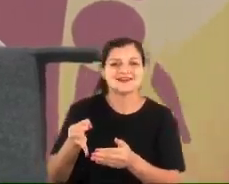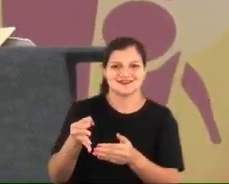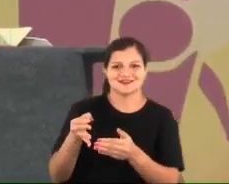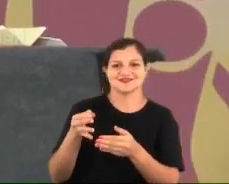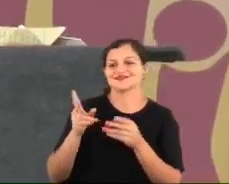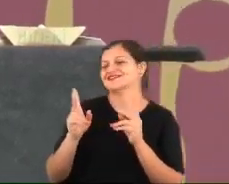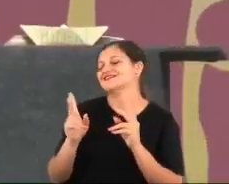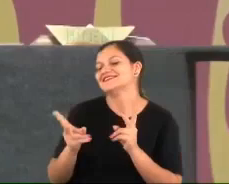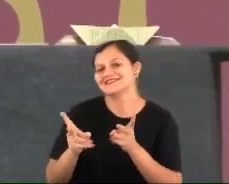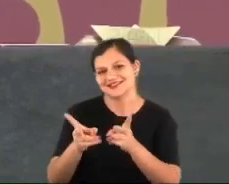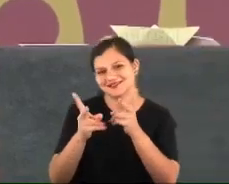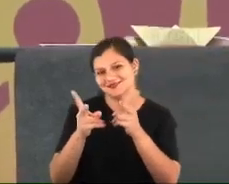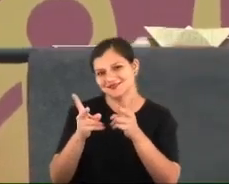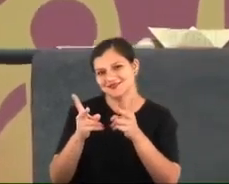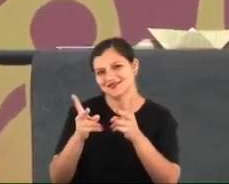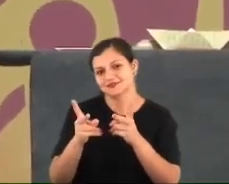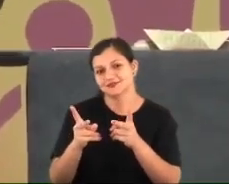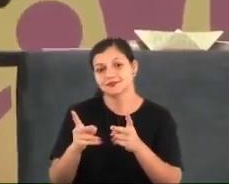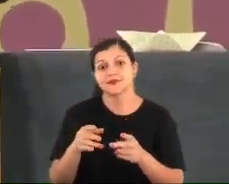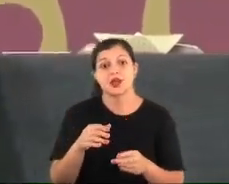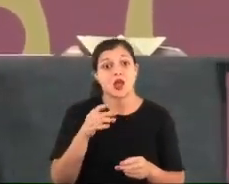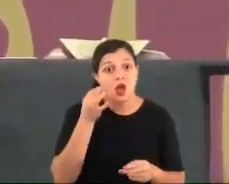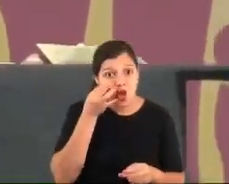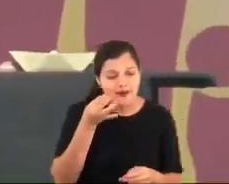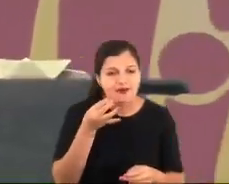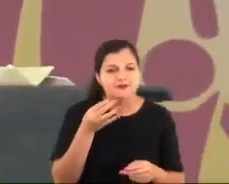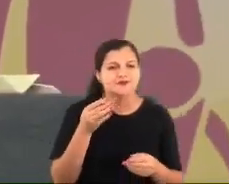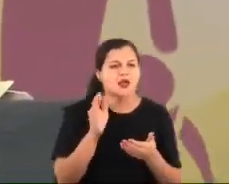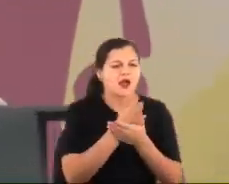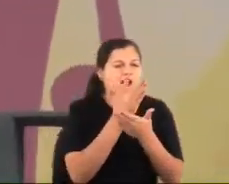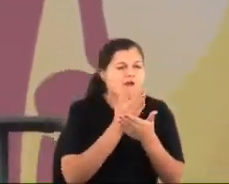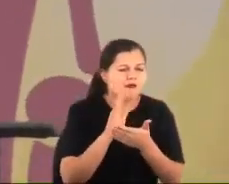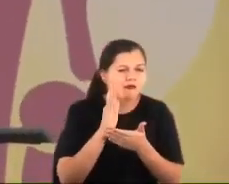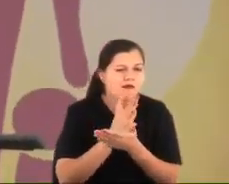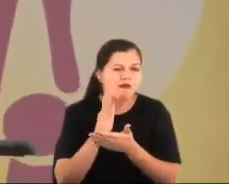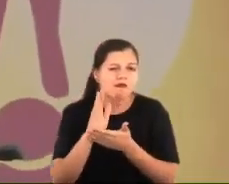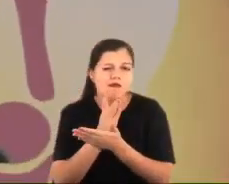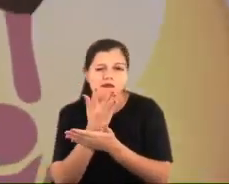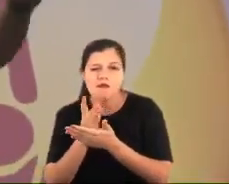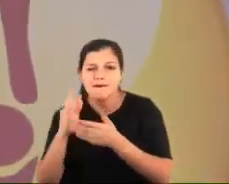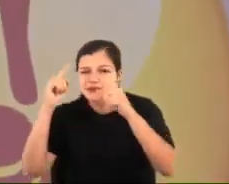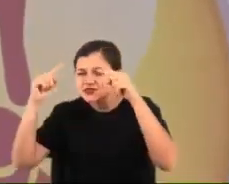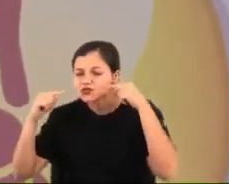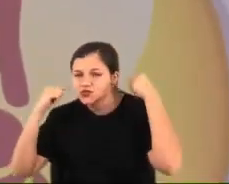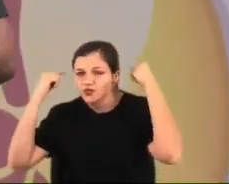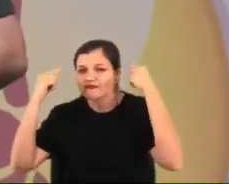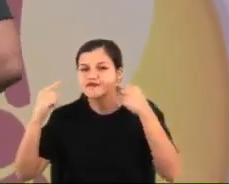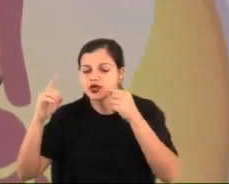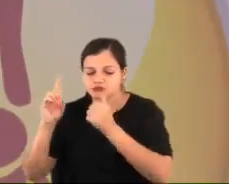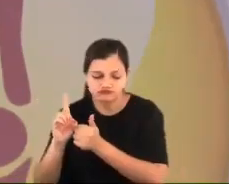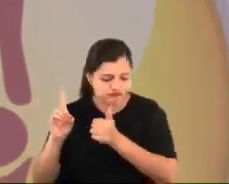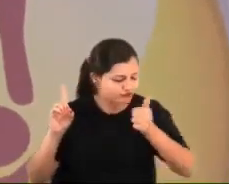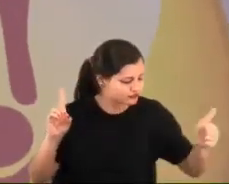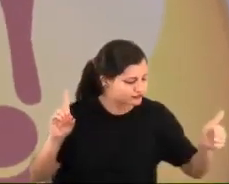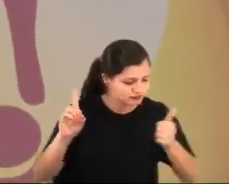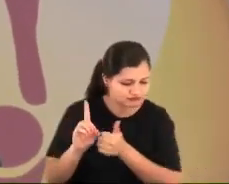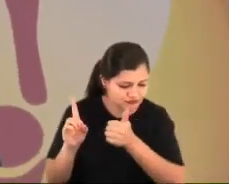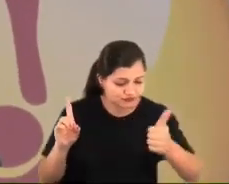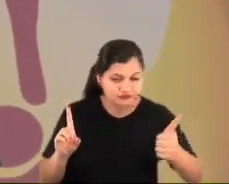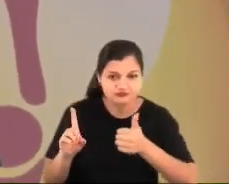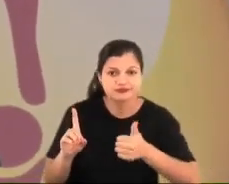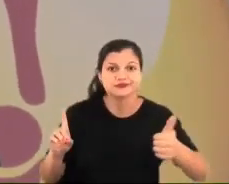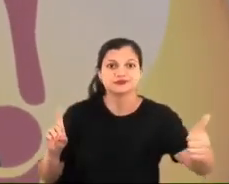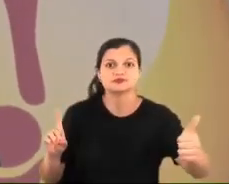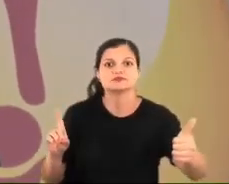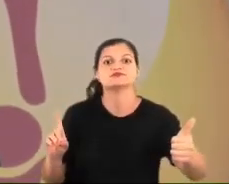algumas das ovelhas estavam perdidas. Muitas delas estavam espalhadas. Muitas delas estavam sem